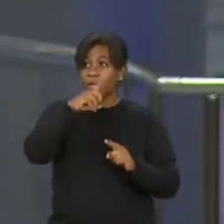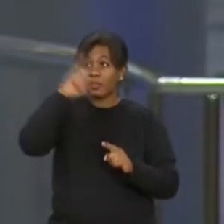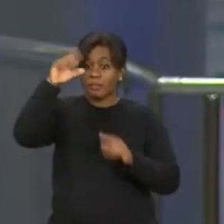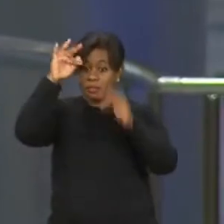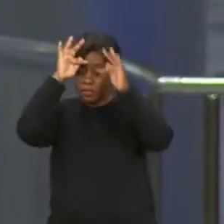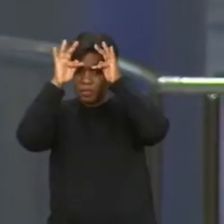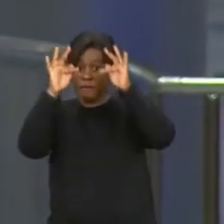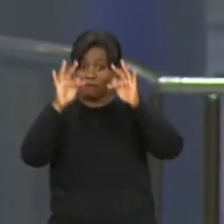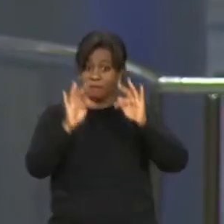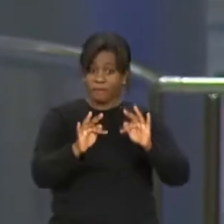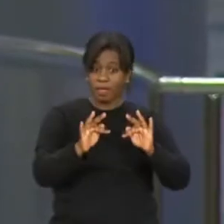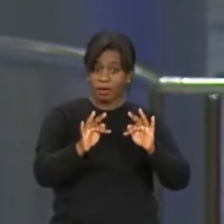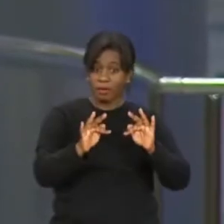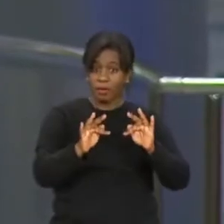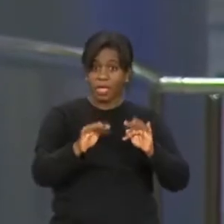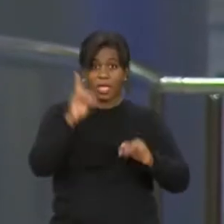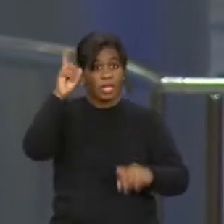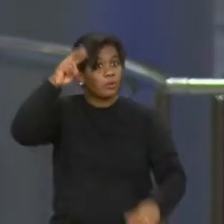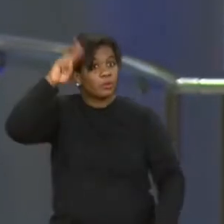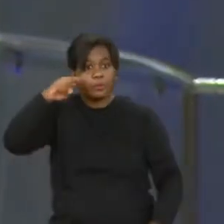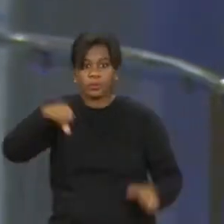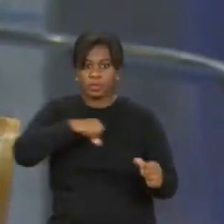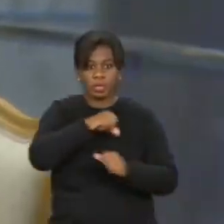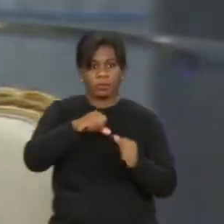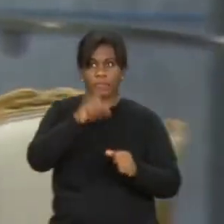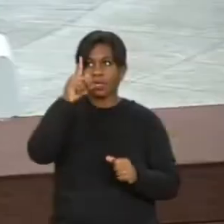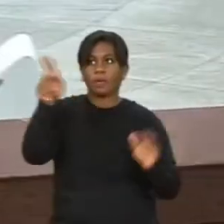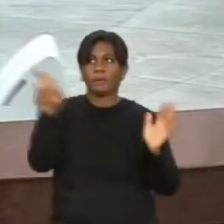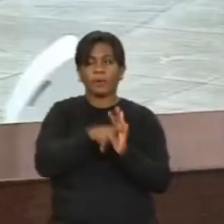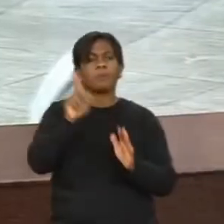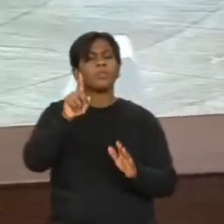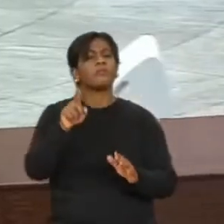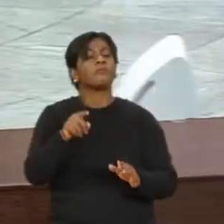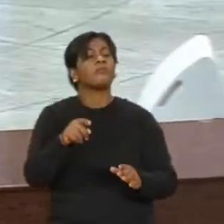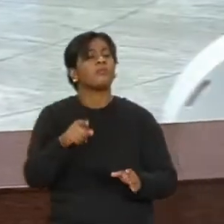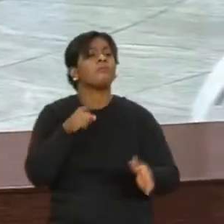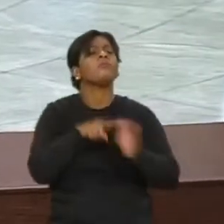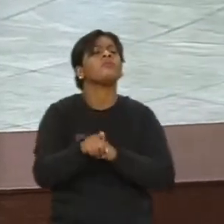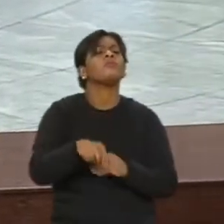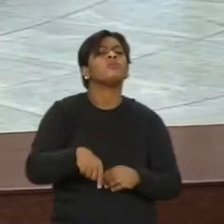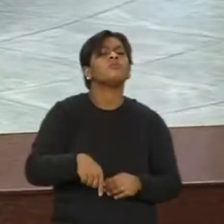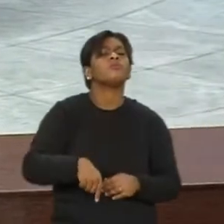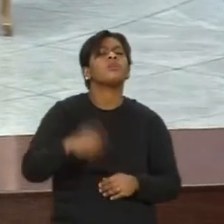não muda, Ele é o teu Deus. Quem você veio buscar hoje?